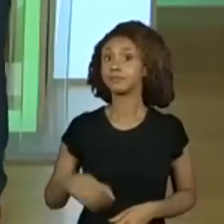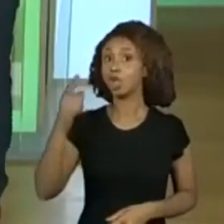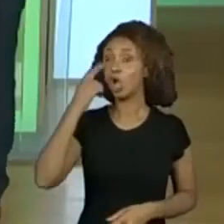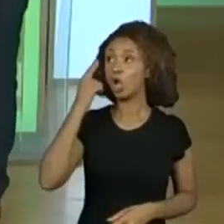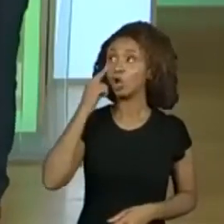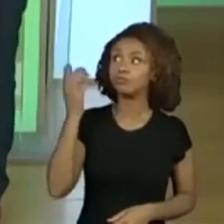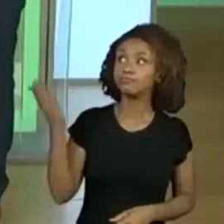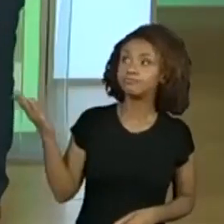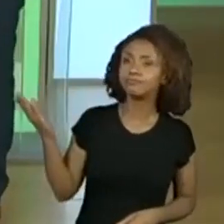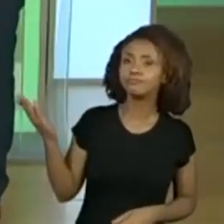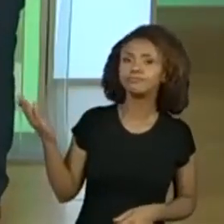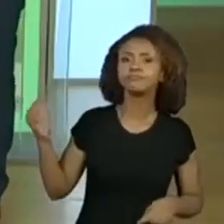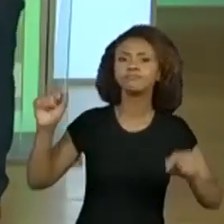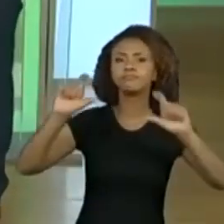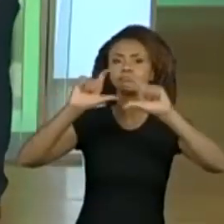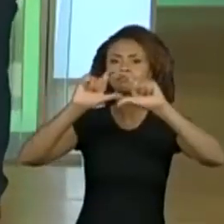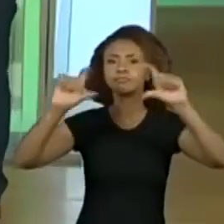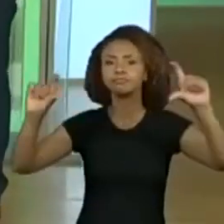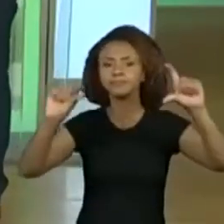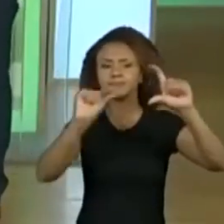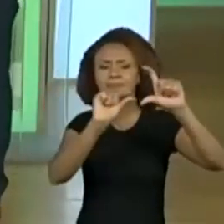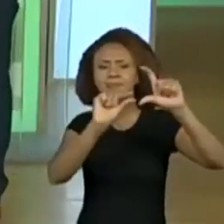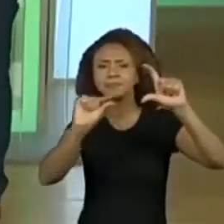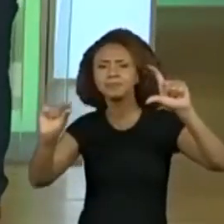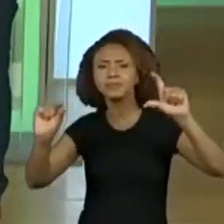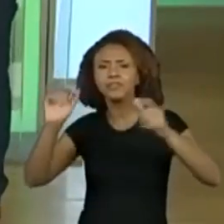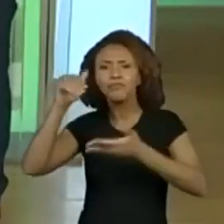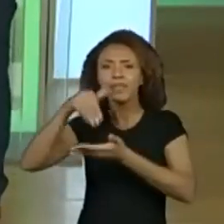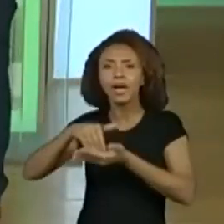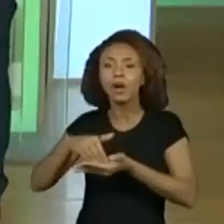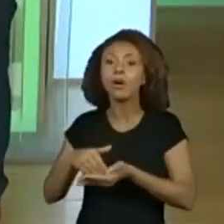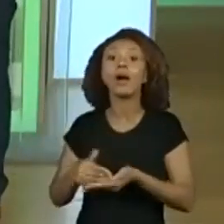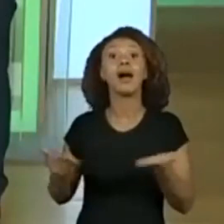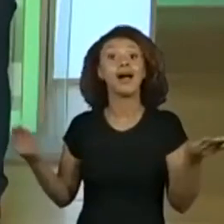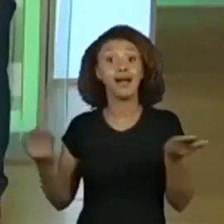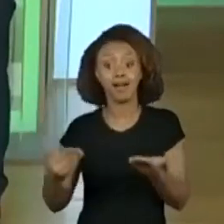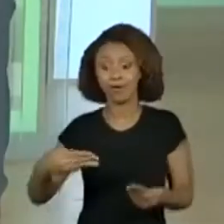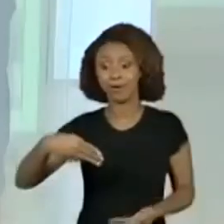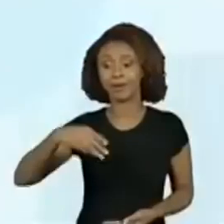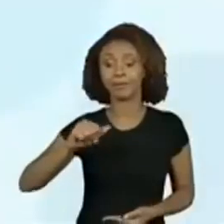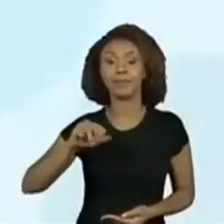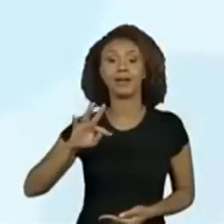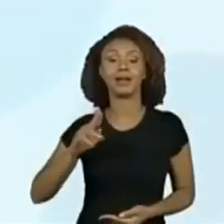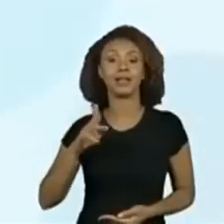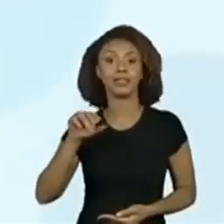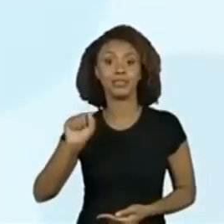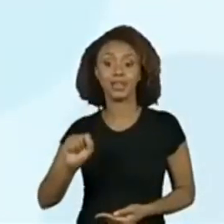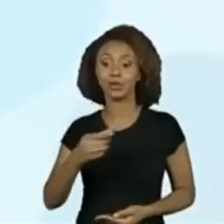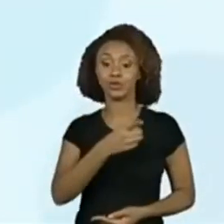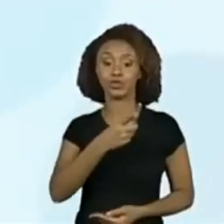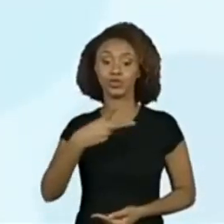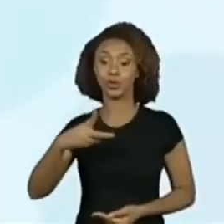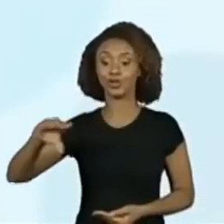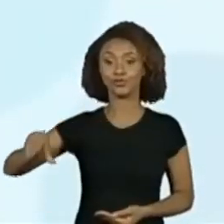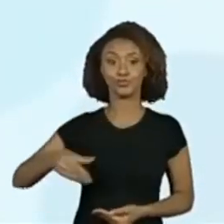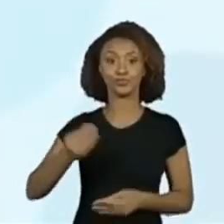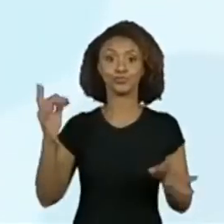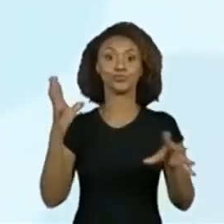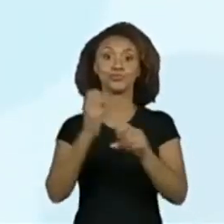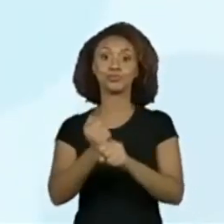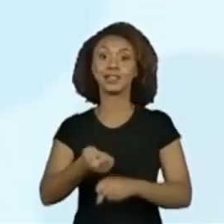isso aqui no finalzinho agora Mateus tem 12 carrinhos